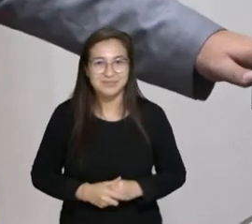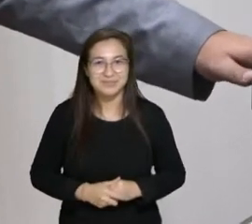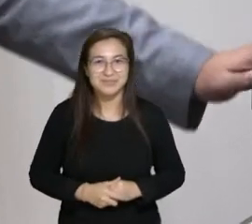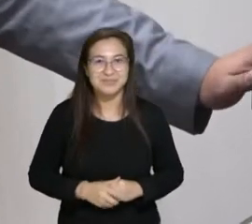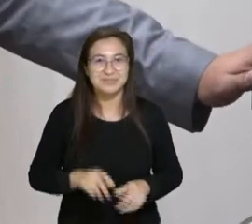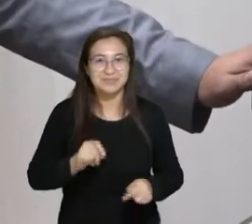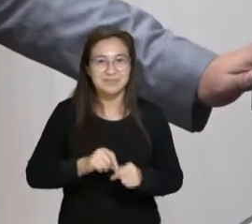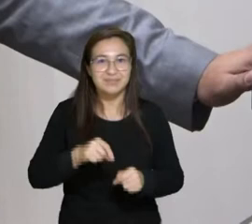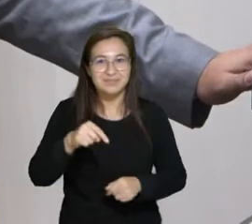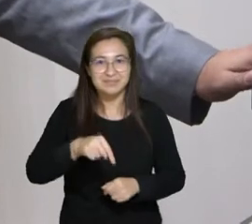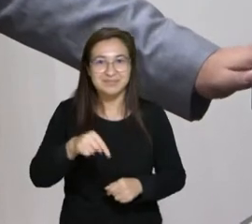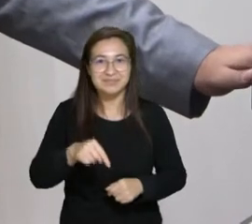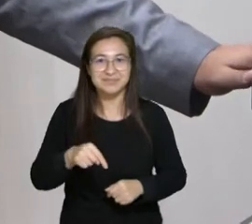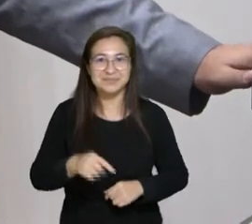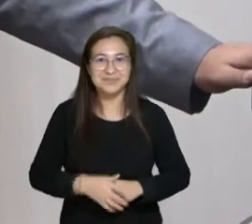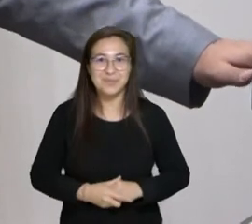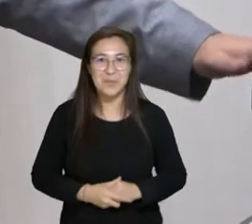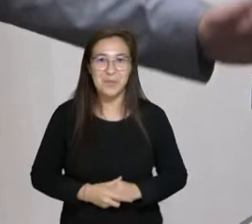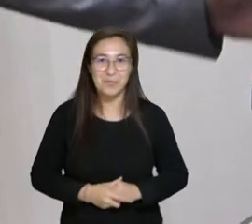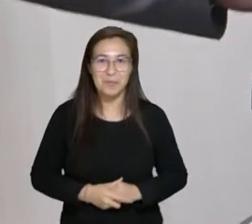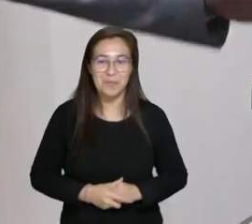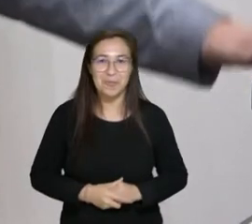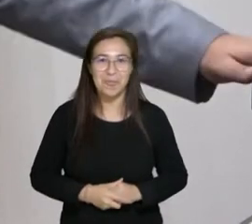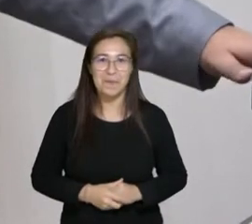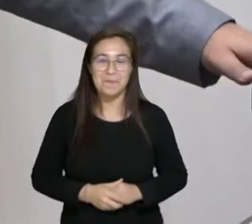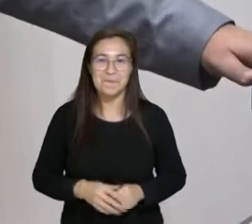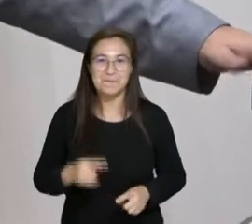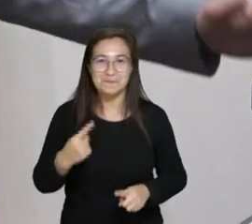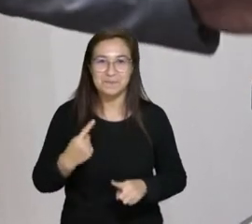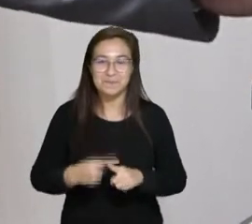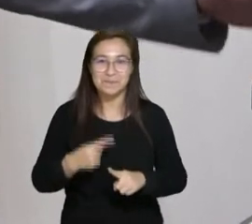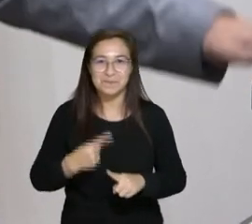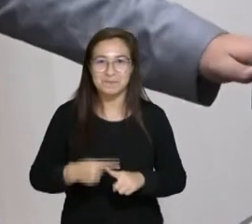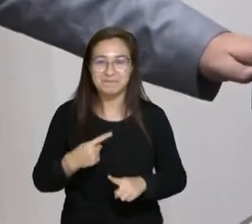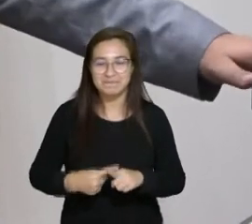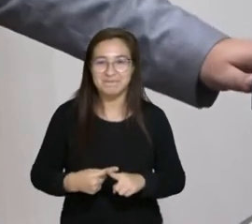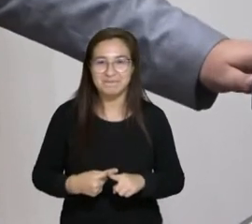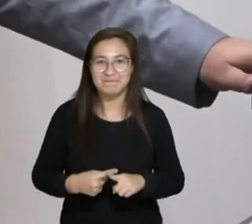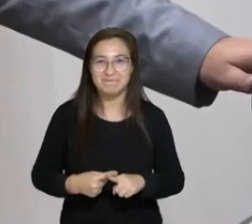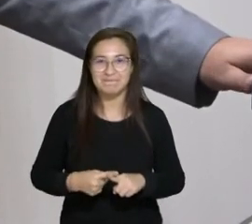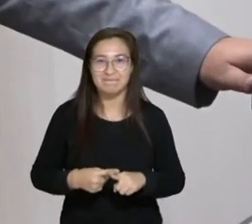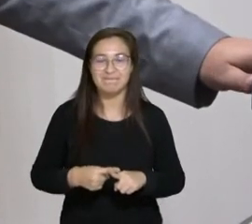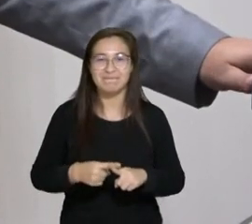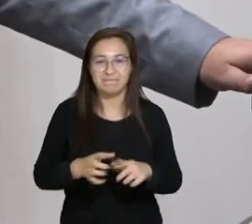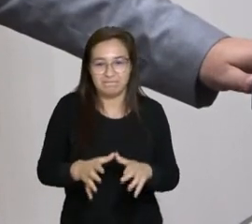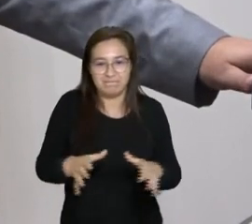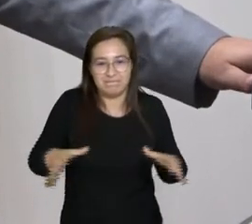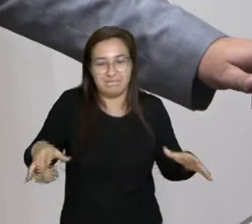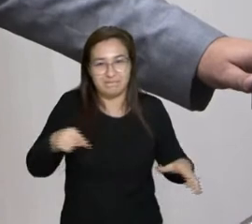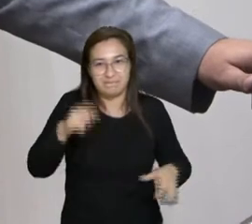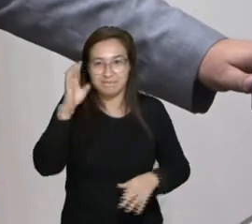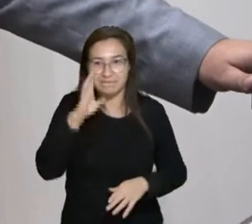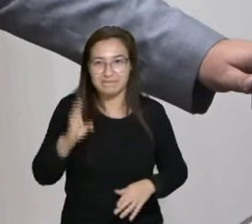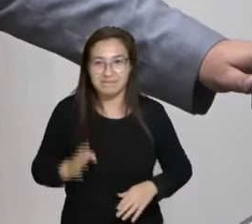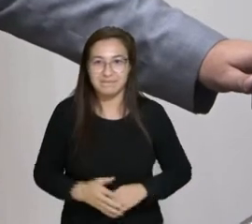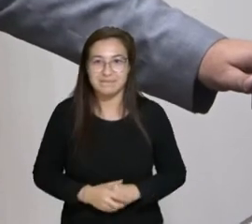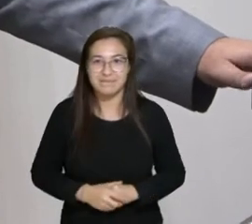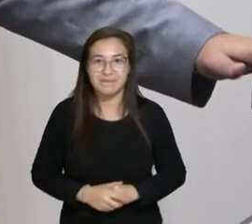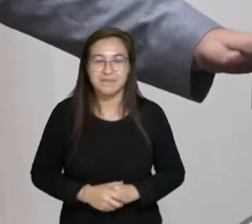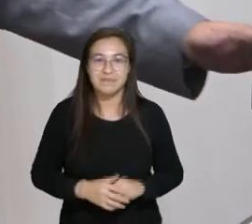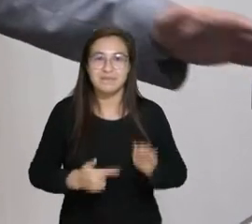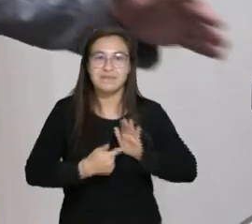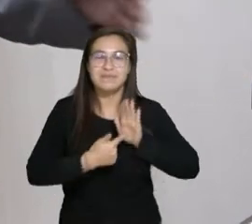aqui é porque é isso que tá dominando estado é está dominando o país isso a mais que você